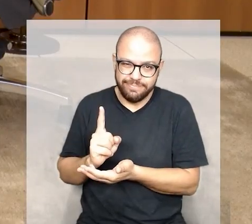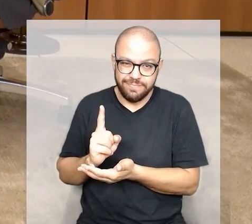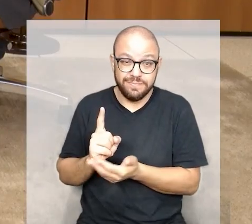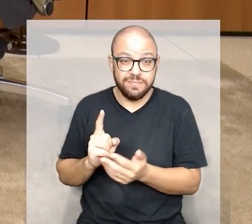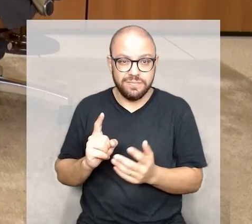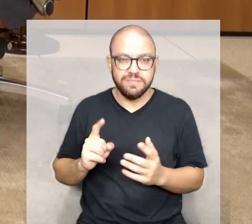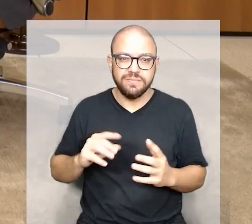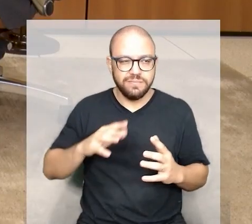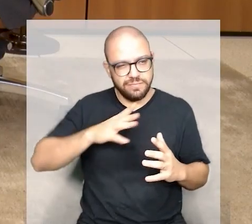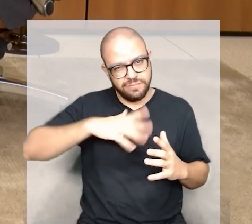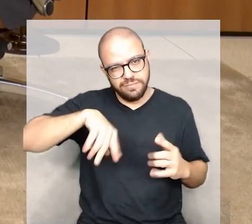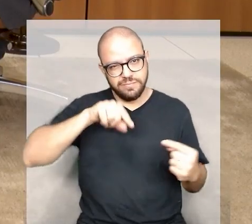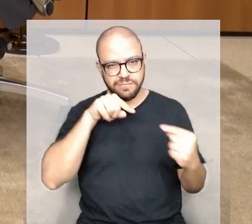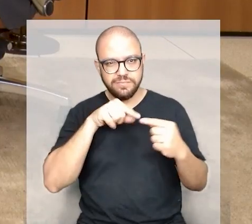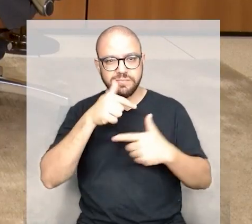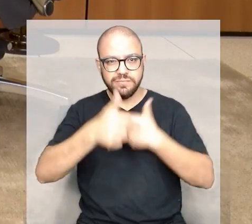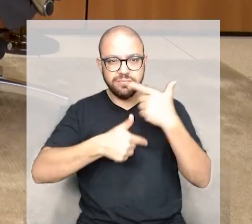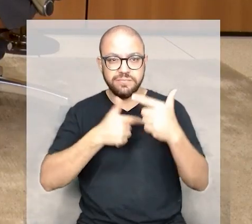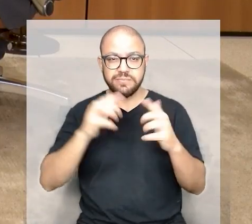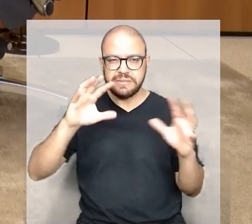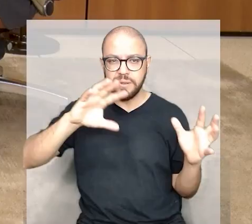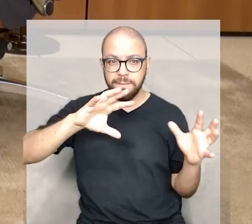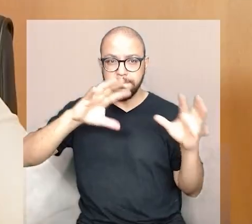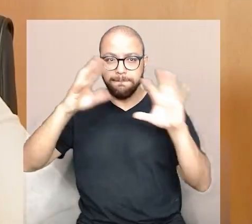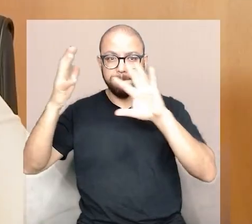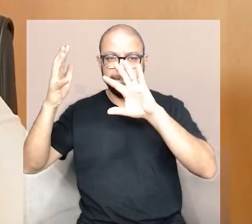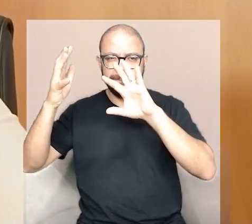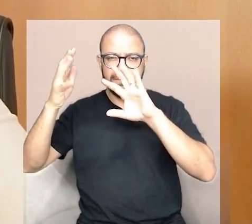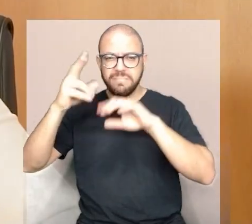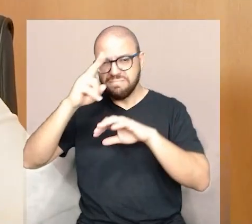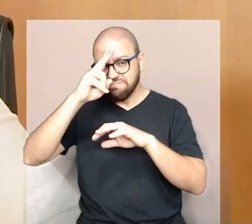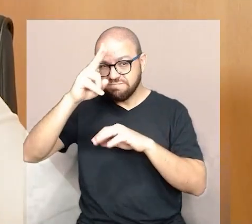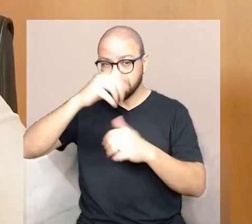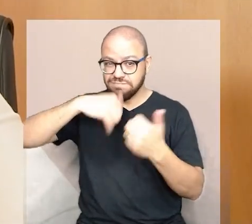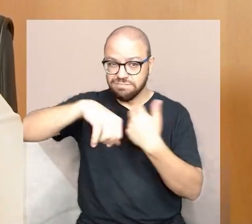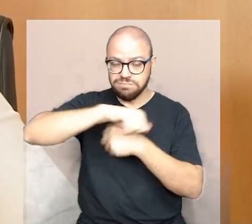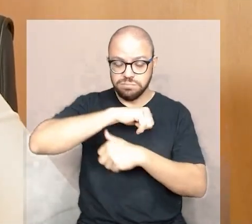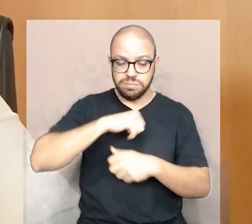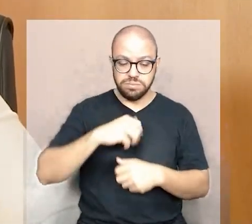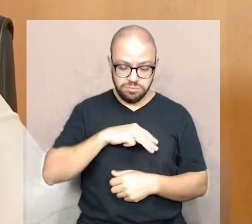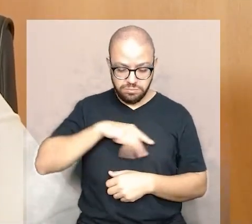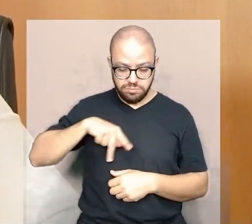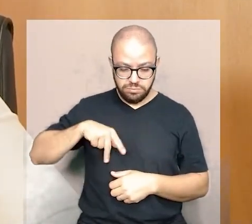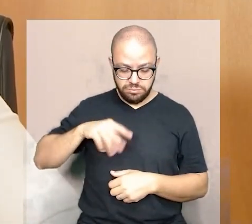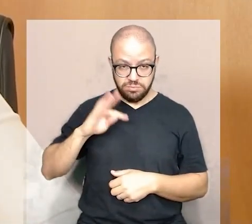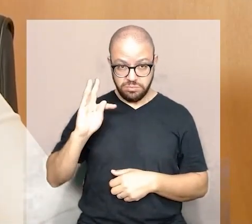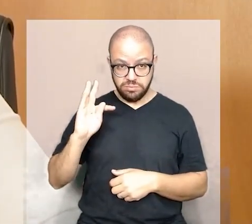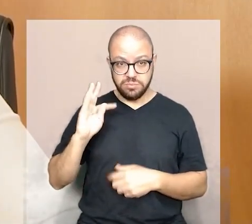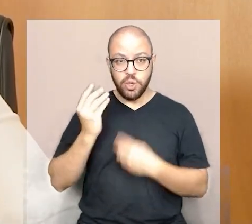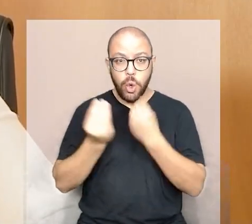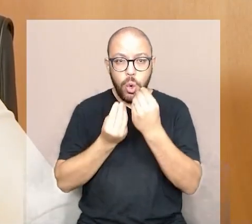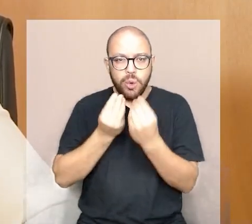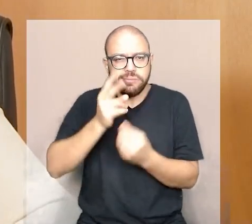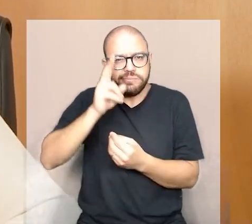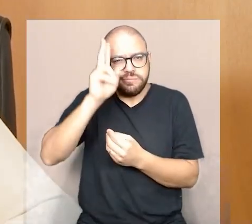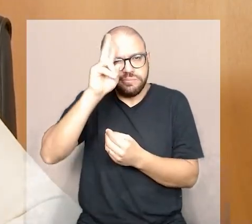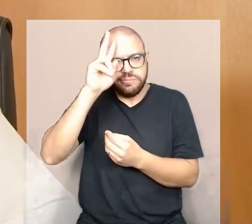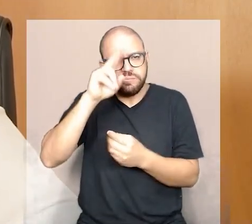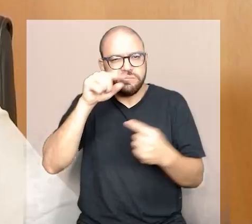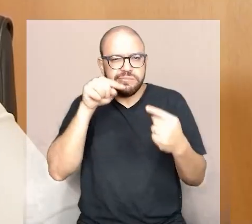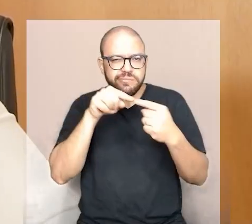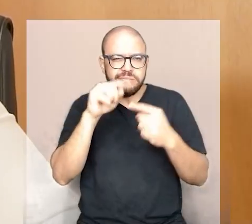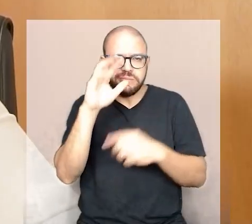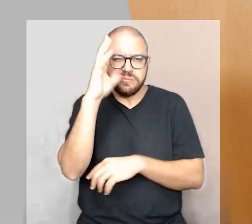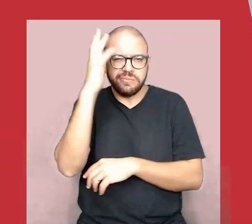afeta diretamente o mundo do trabalho, que são as mudanças climáticas extremas. Como é que o MPT ele tem atuado nos cases de